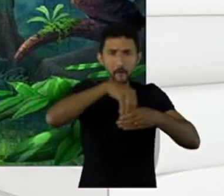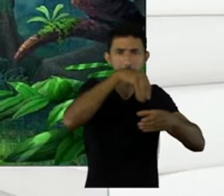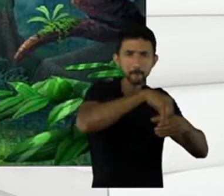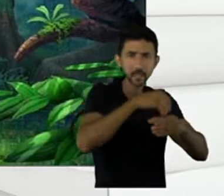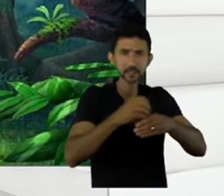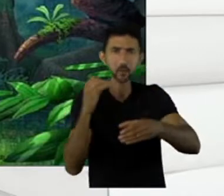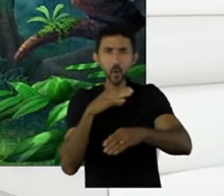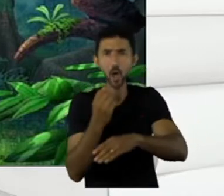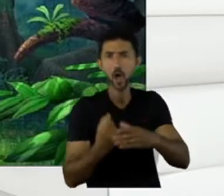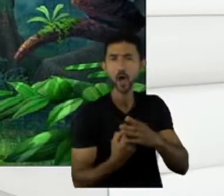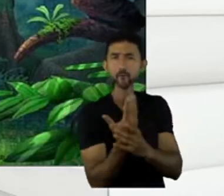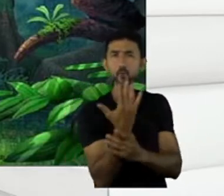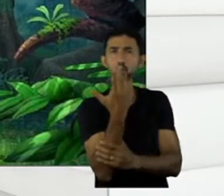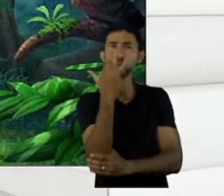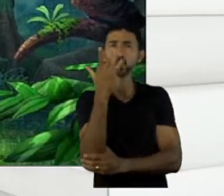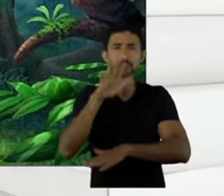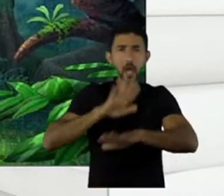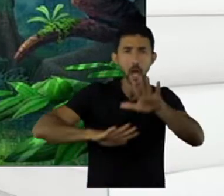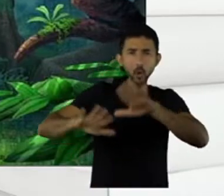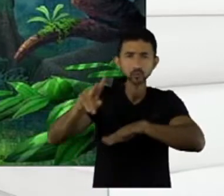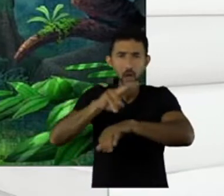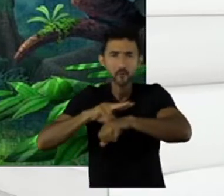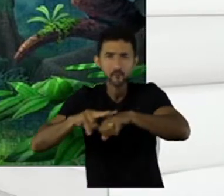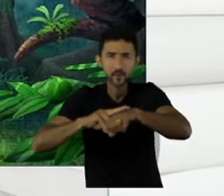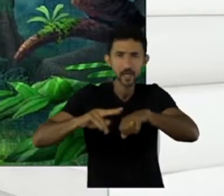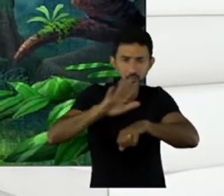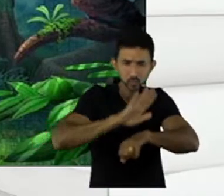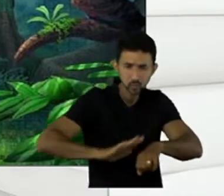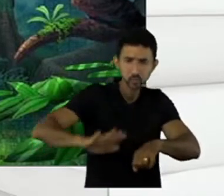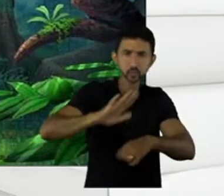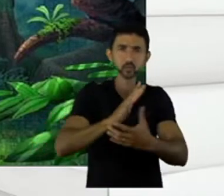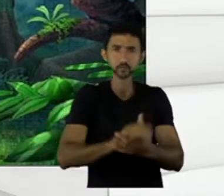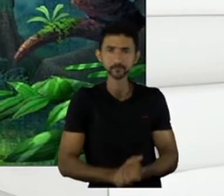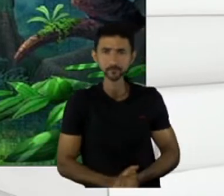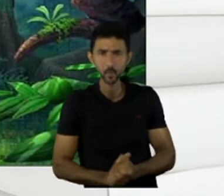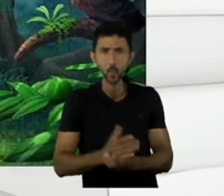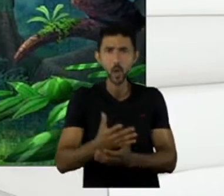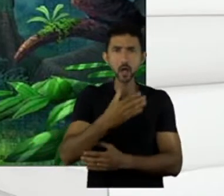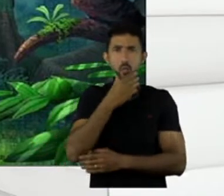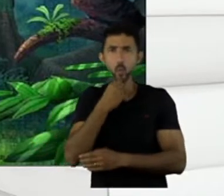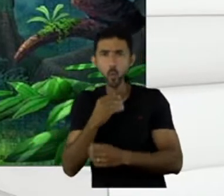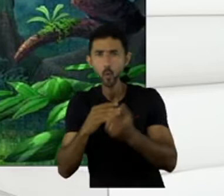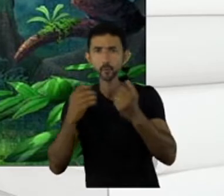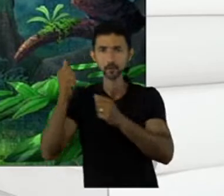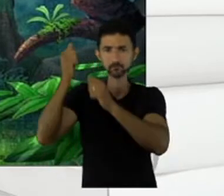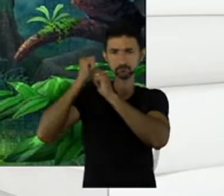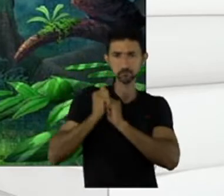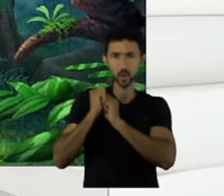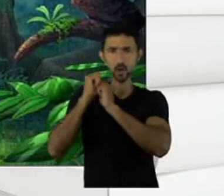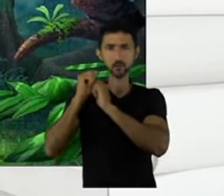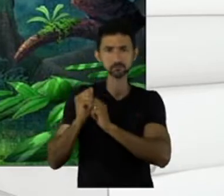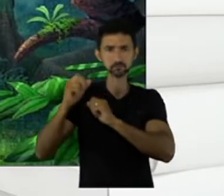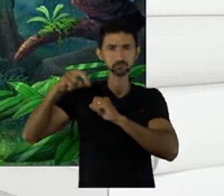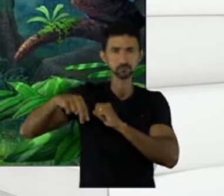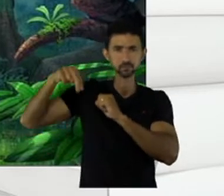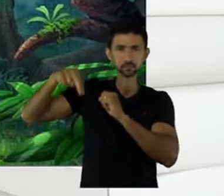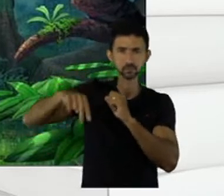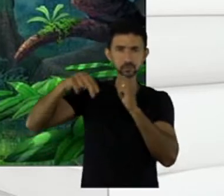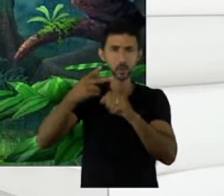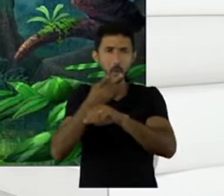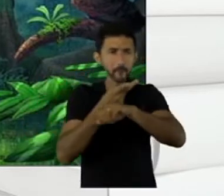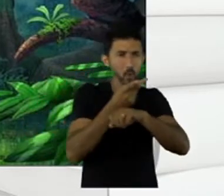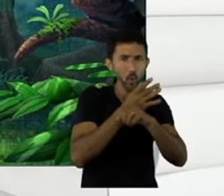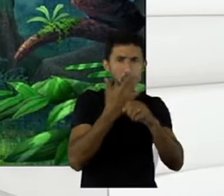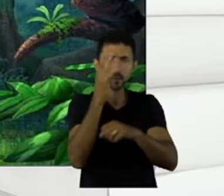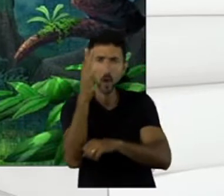a plantar novas árvores e a cuidar do verde. Mas quando o lenhador começa a andar com o machado,